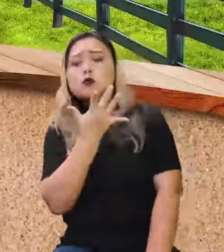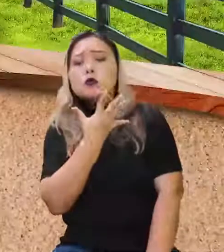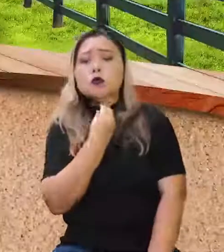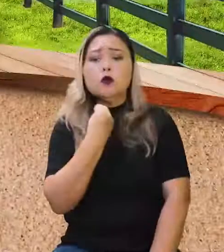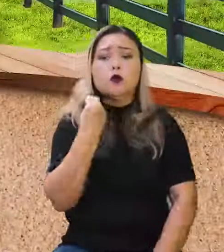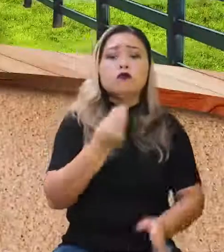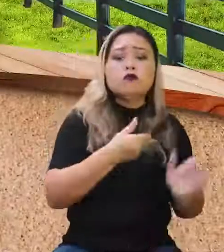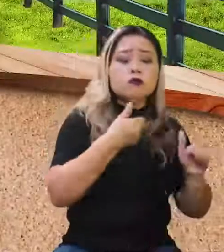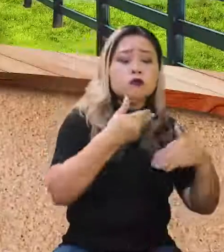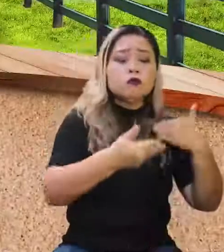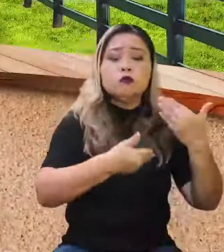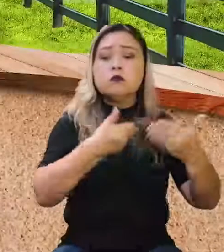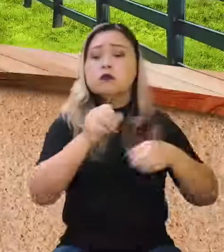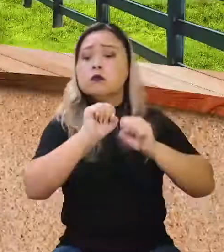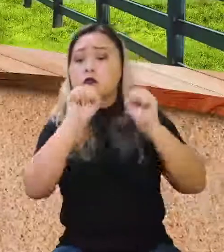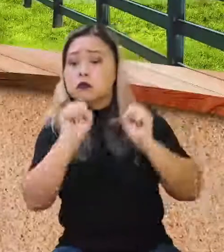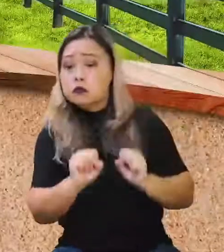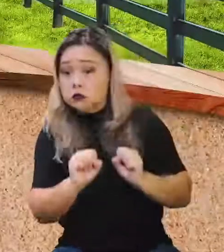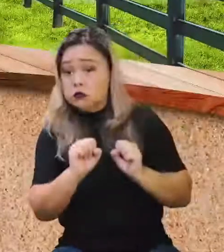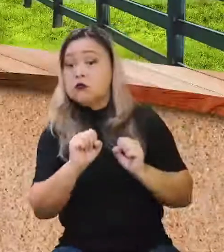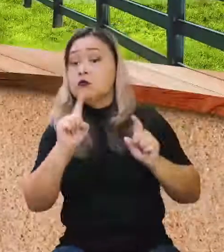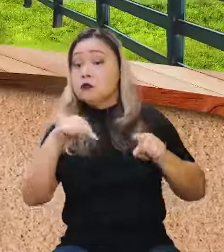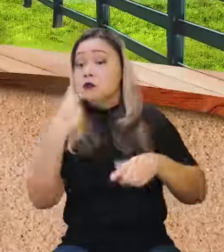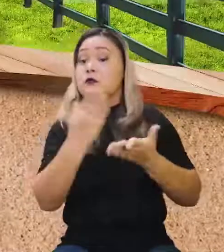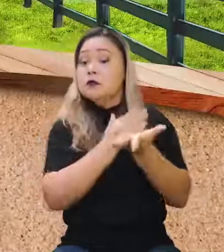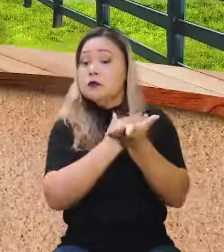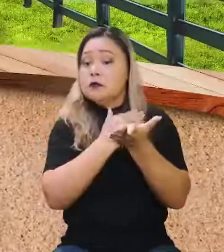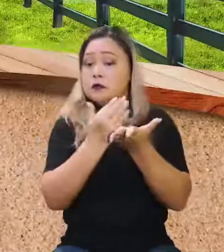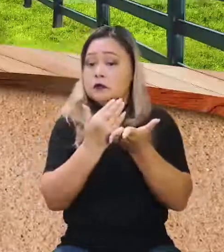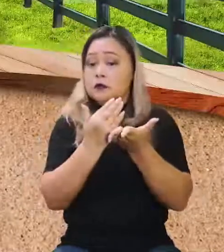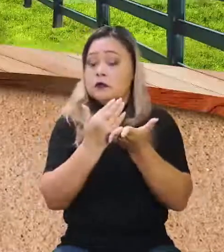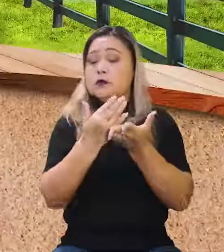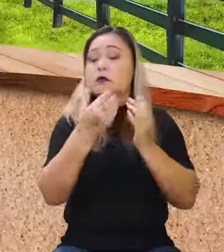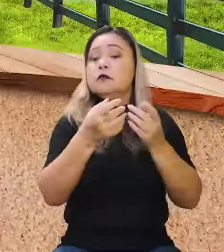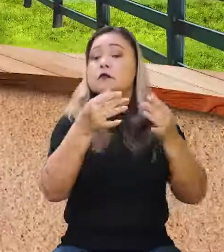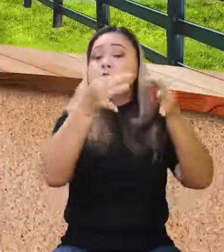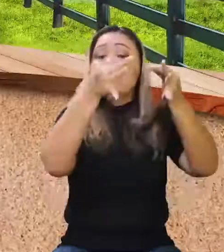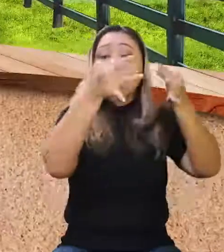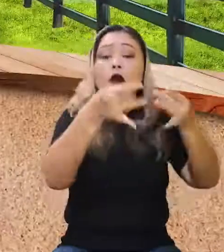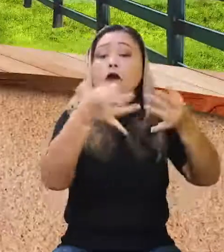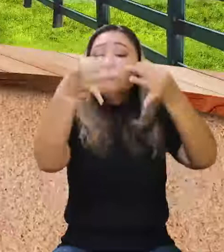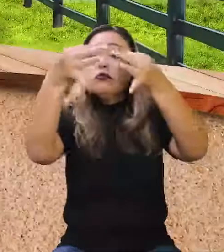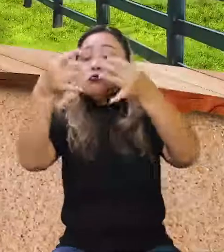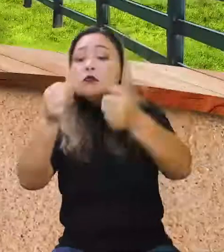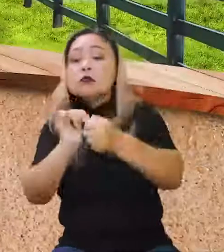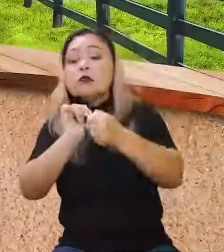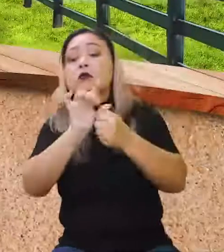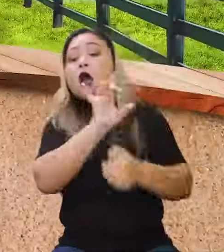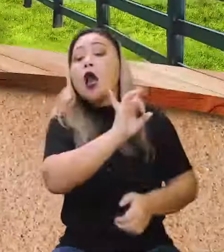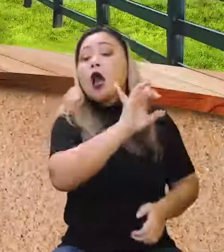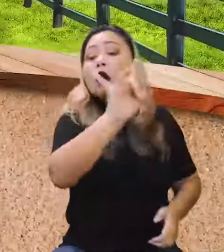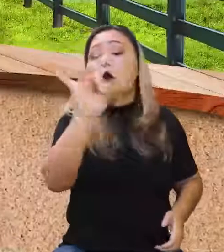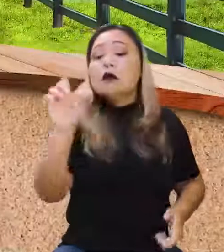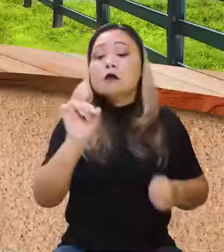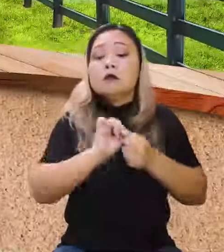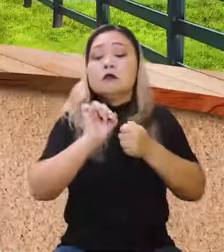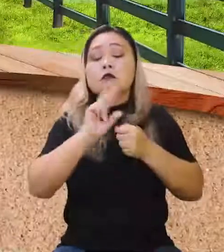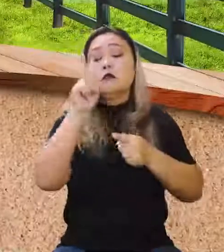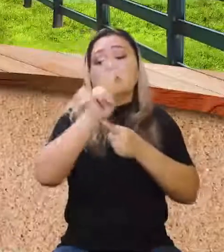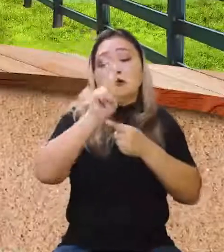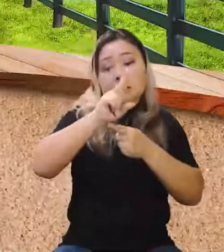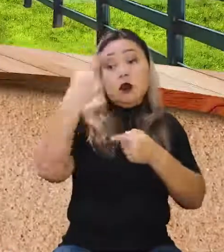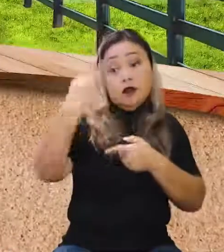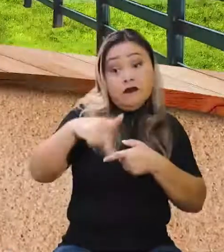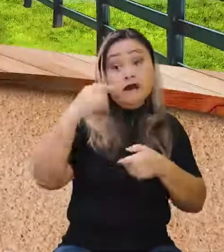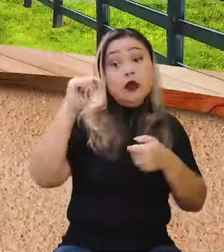o processo, o sistema. E a gente vai começar a entrar nas particularidades com um tipo de criação que a gente já faz aqui no nosso